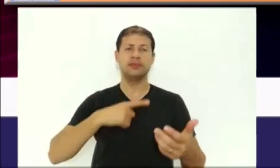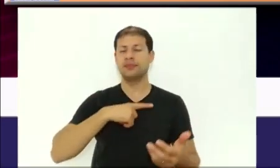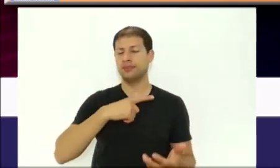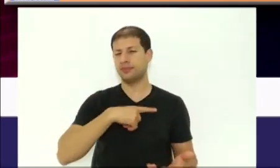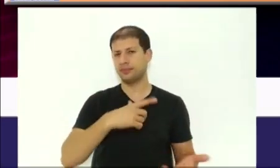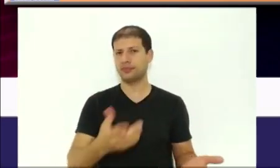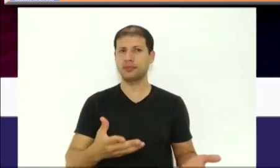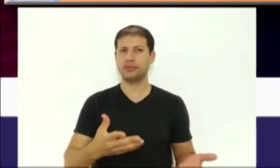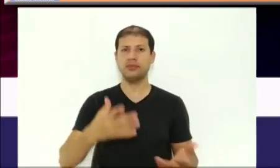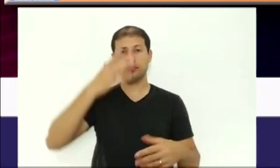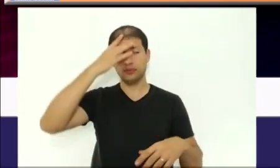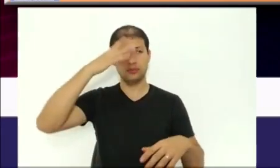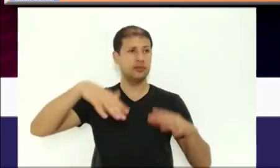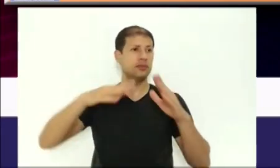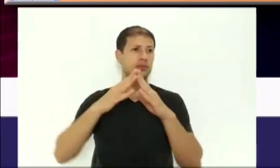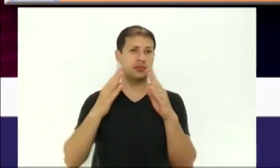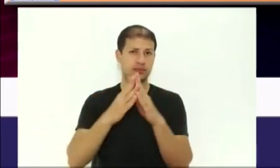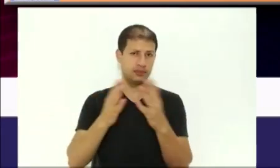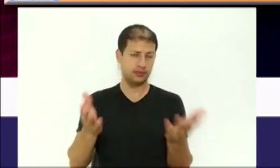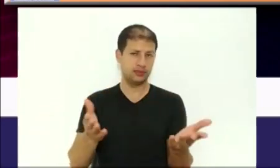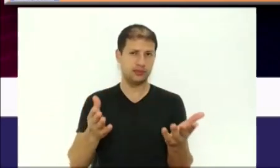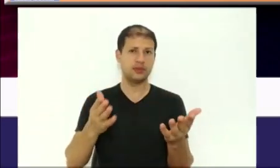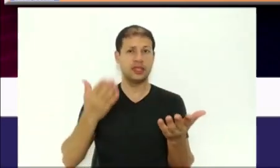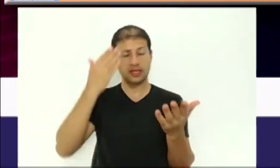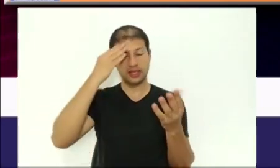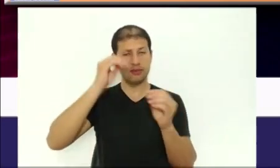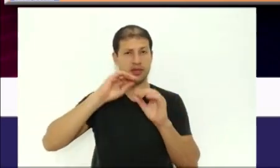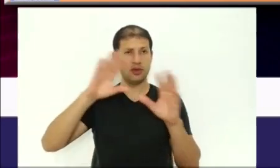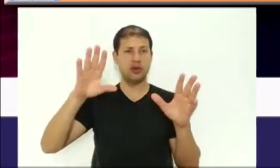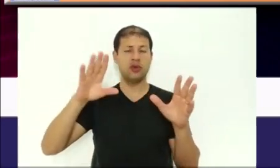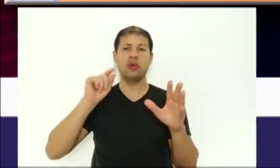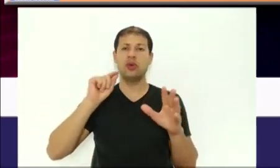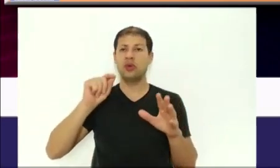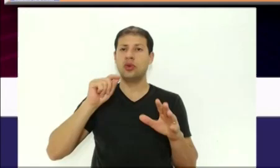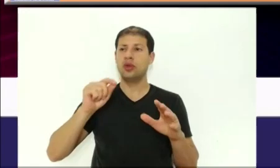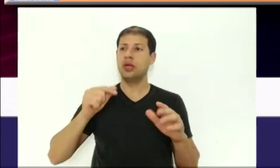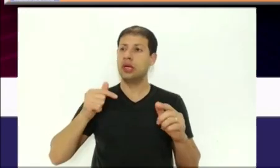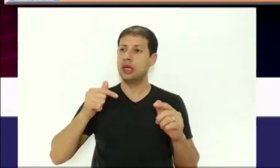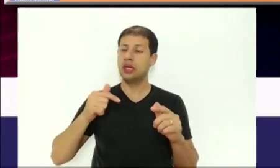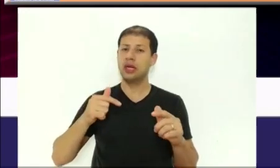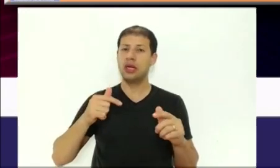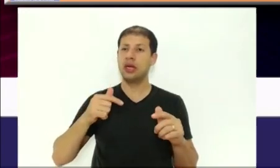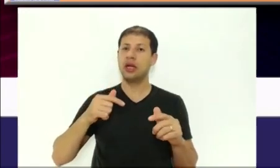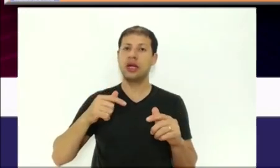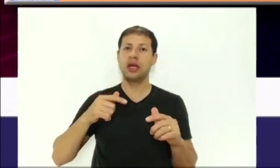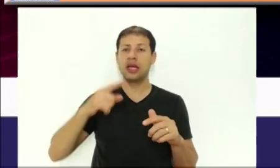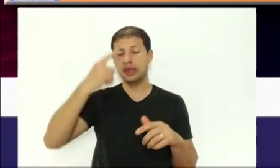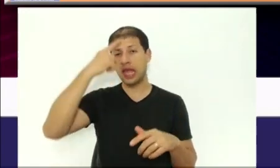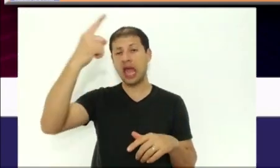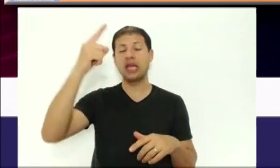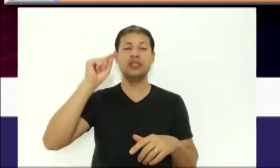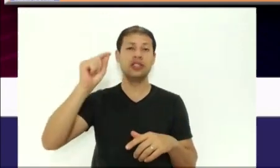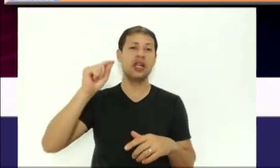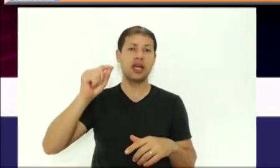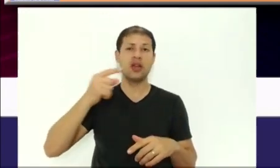de casa e quer entender um pouquinho mais de quem é a iniciativa e do que trata ou do que se trata